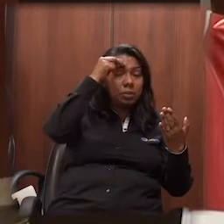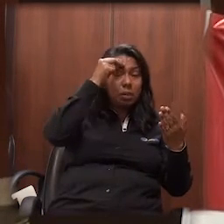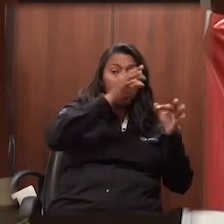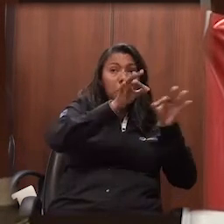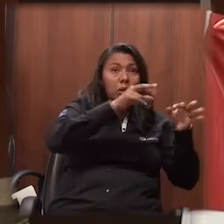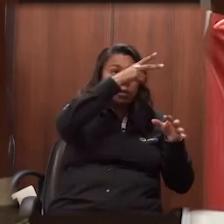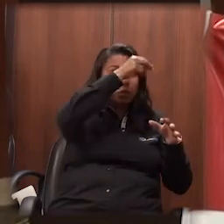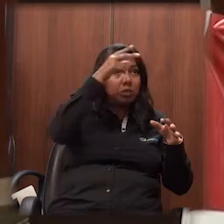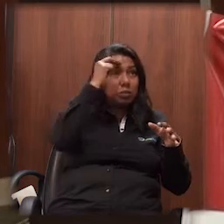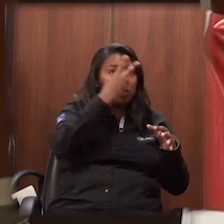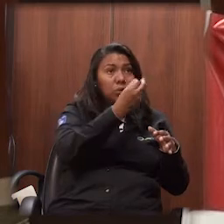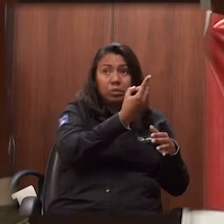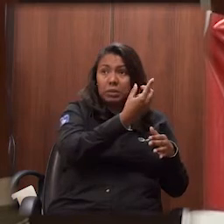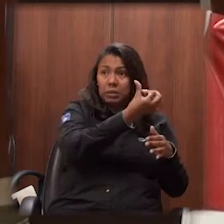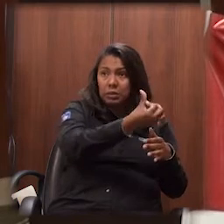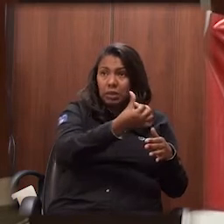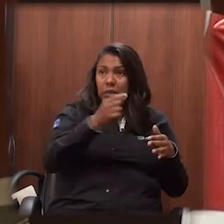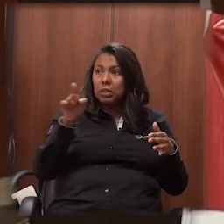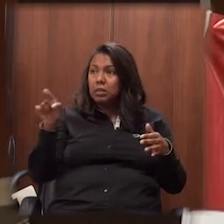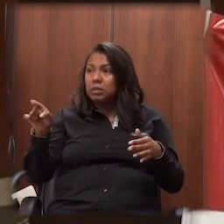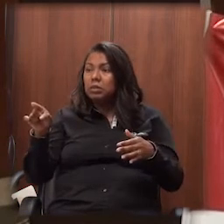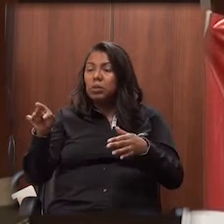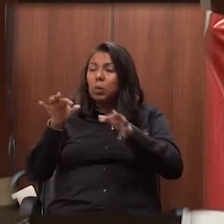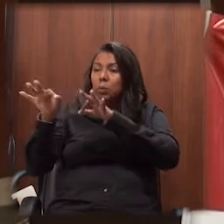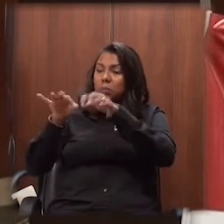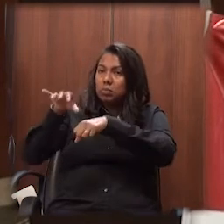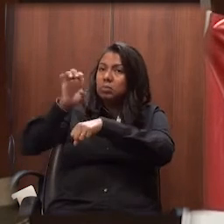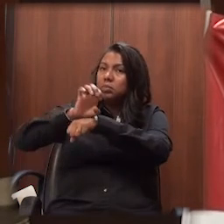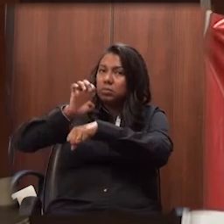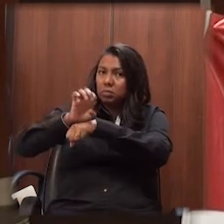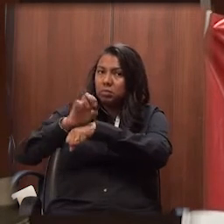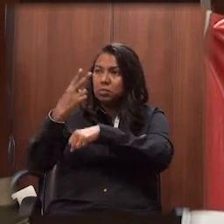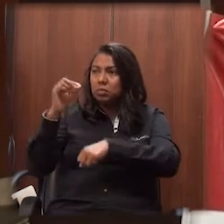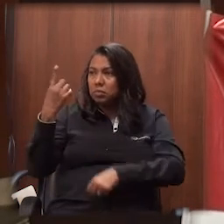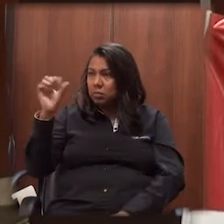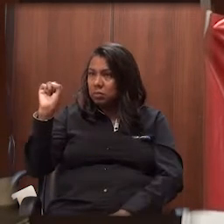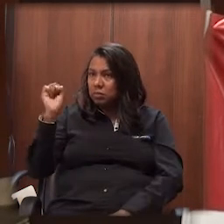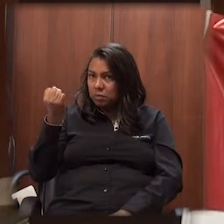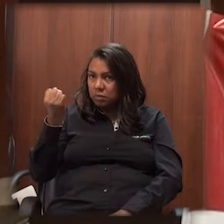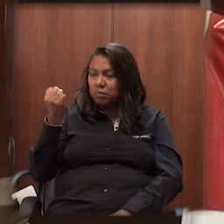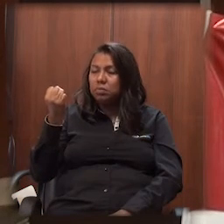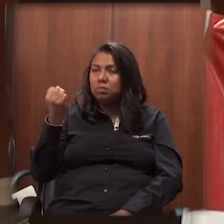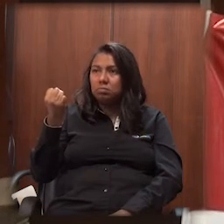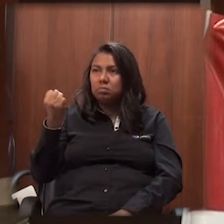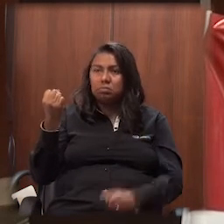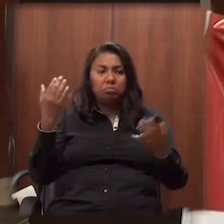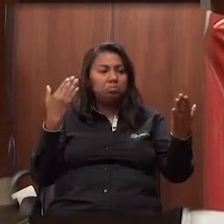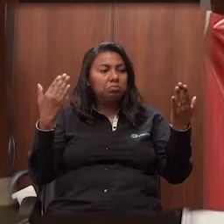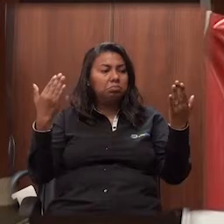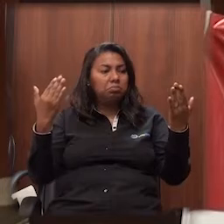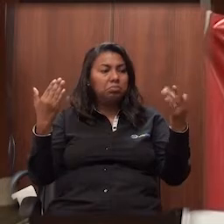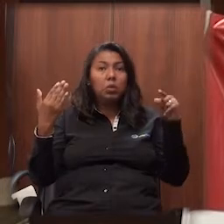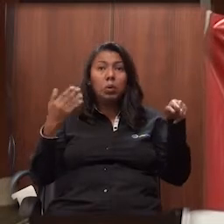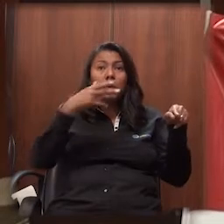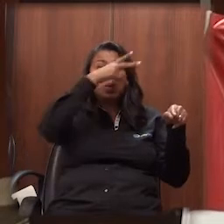Humanos 2016 com o Plano Estadual, né, de 2018, nós vamos encontrar no